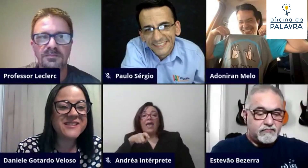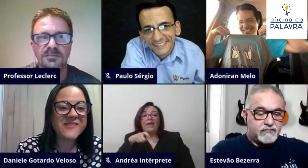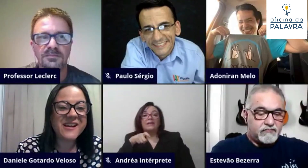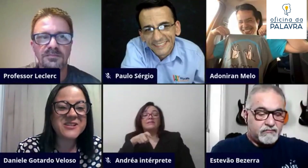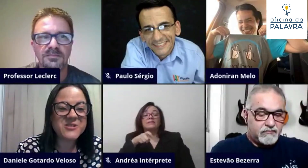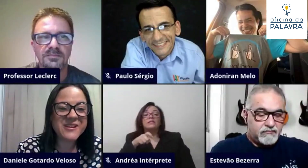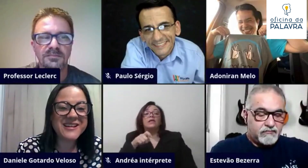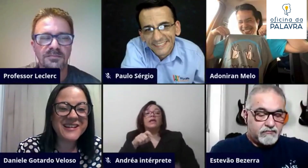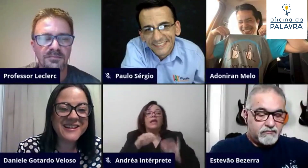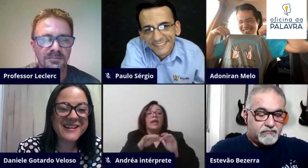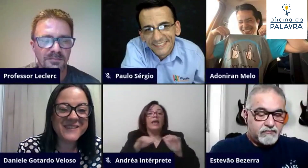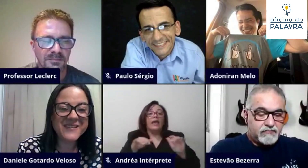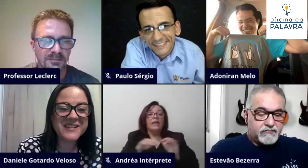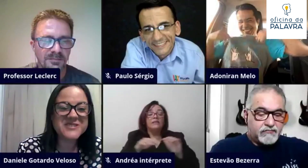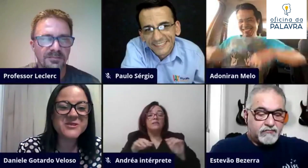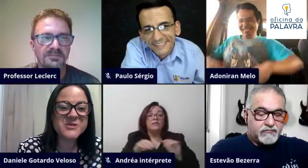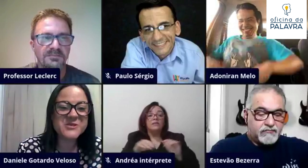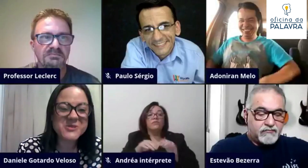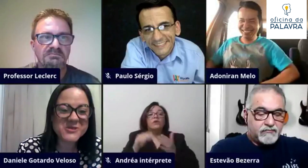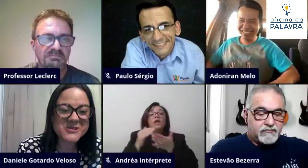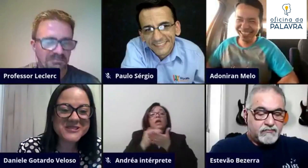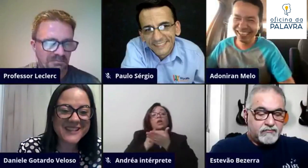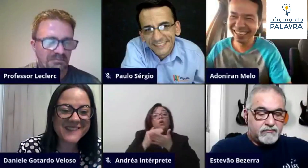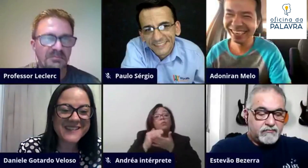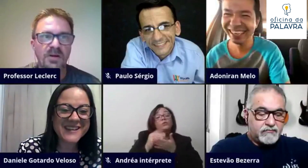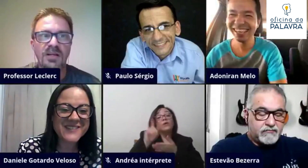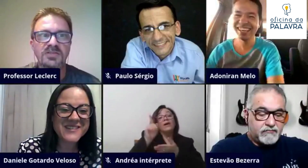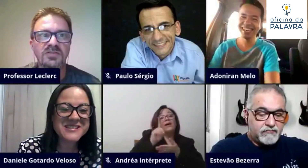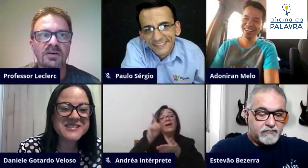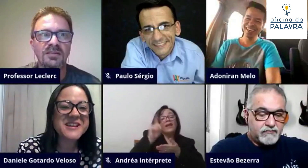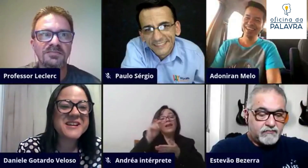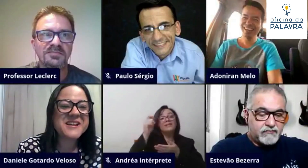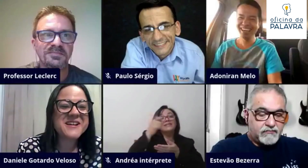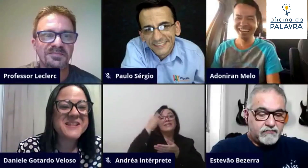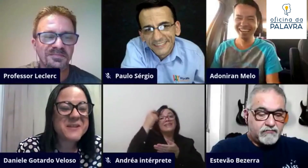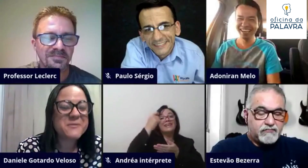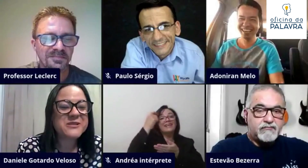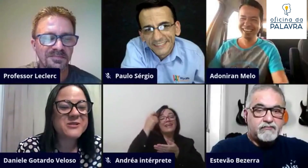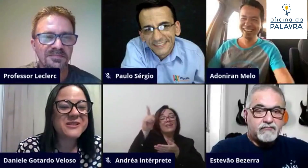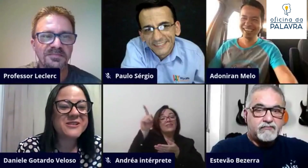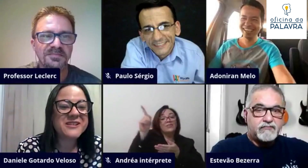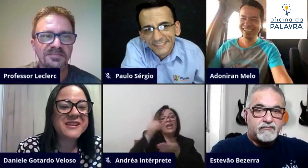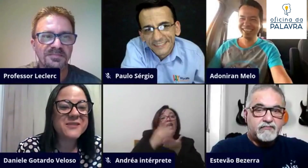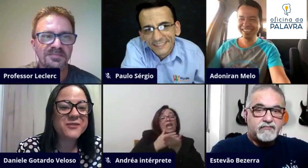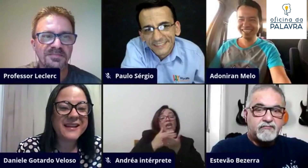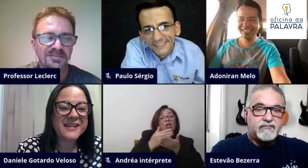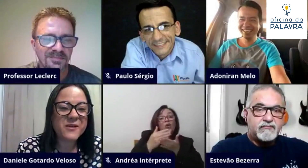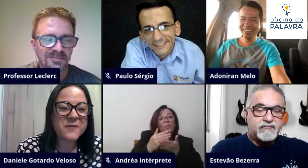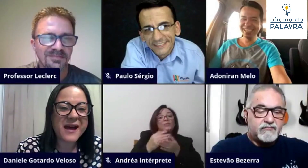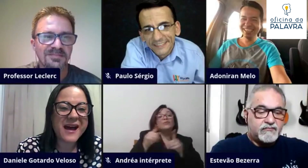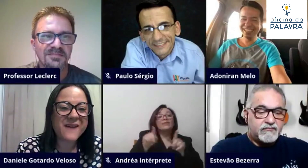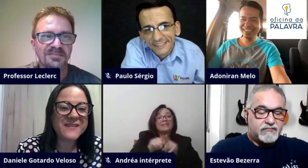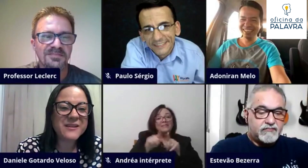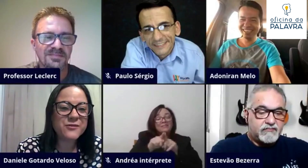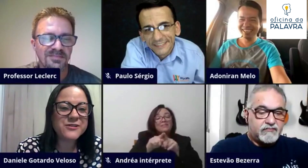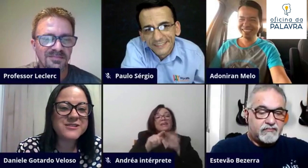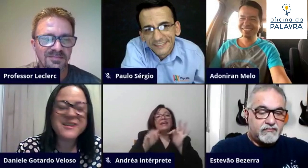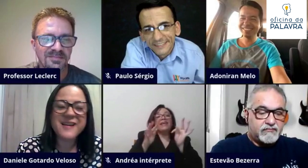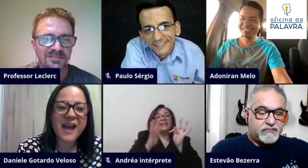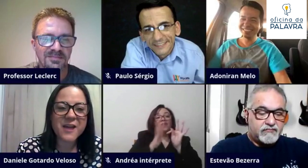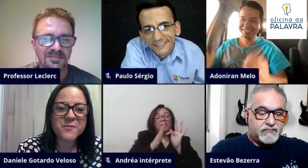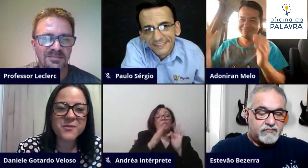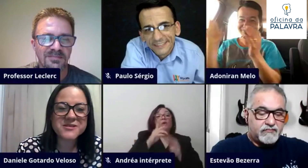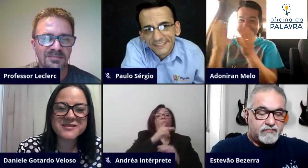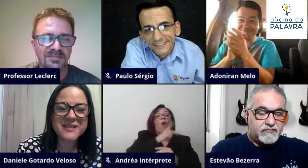55, Cachoeirinha, Rio Grande do Sul, Teolibras. pastora Dona Irã foi lá dar uma aula e falou